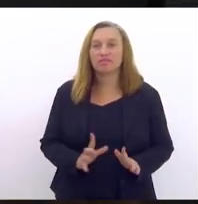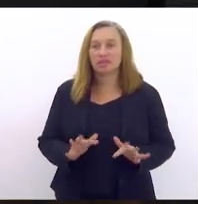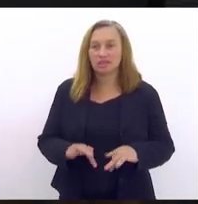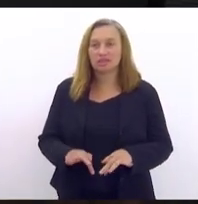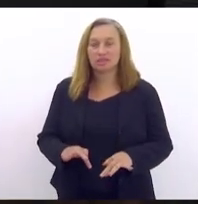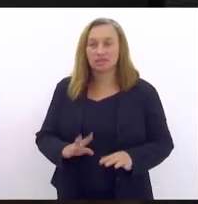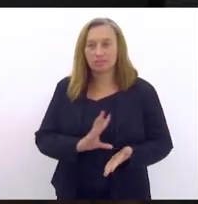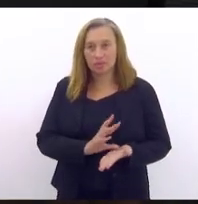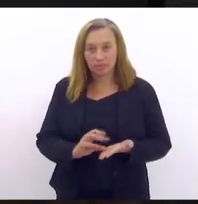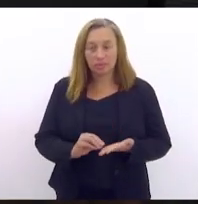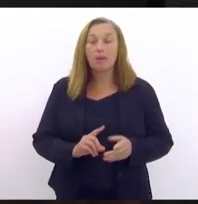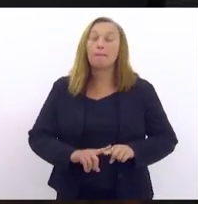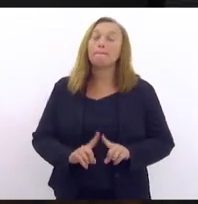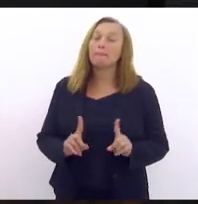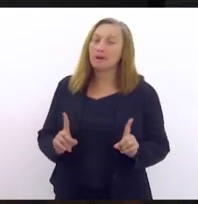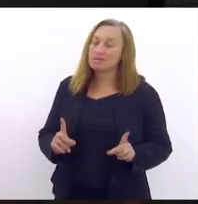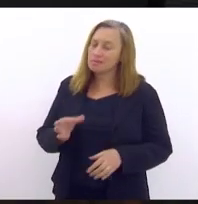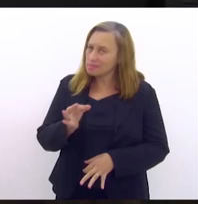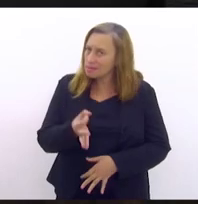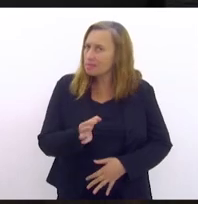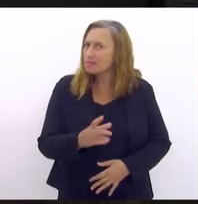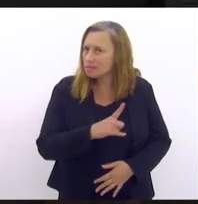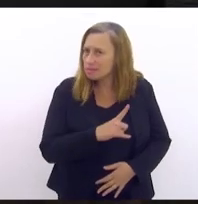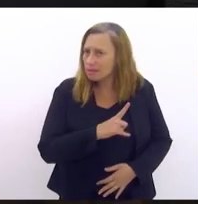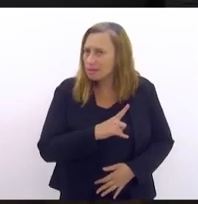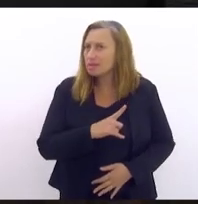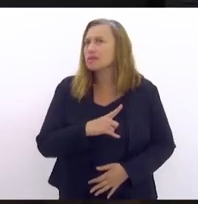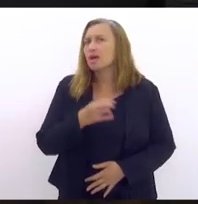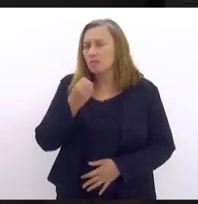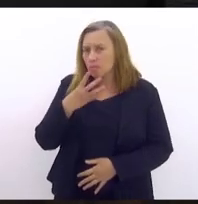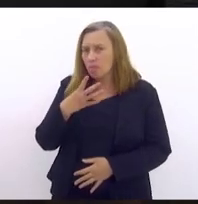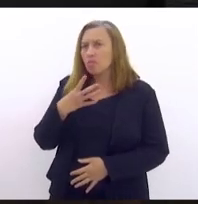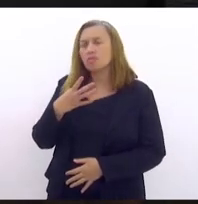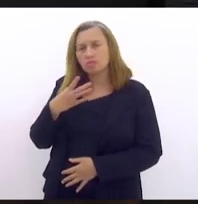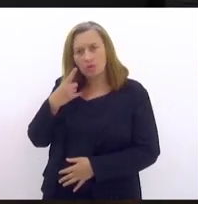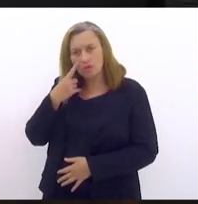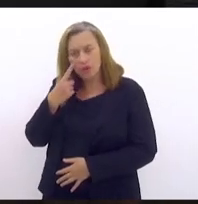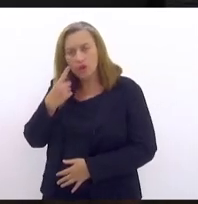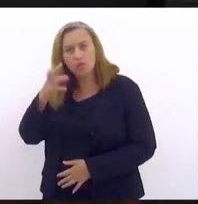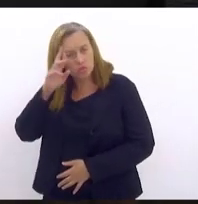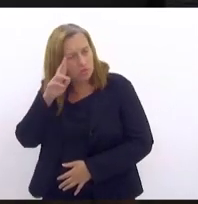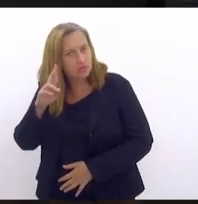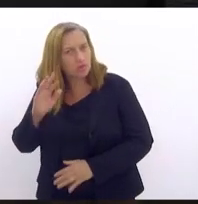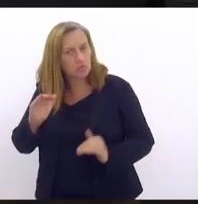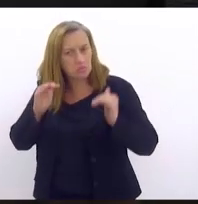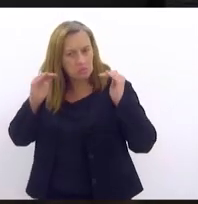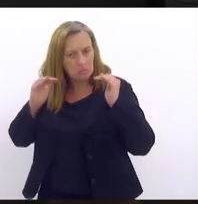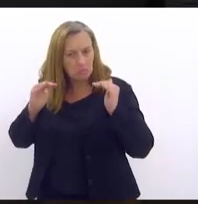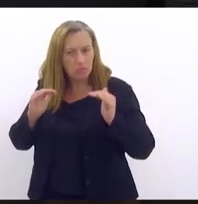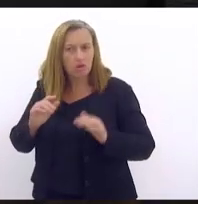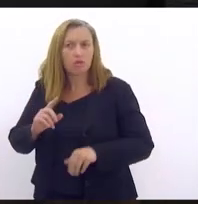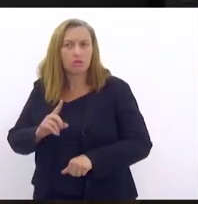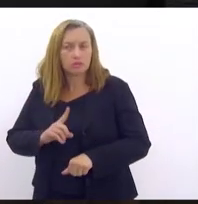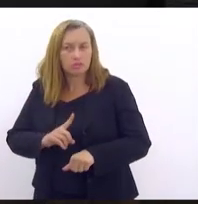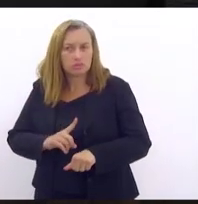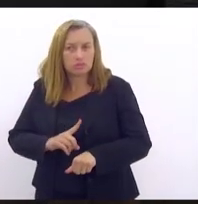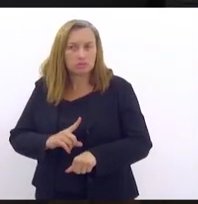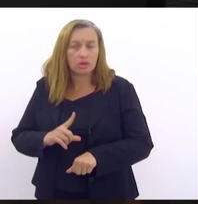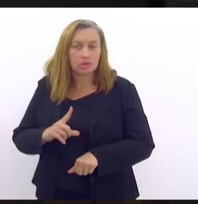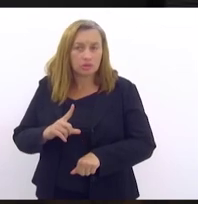pauta, mas tenha certeza, e foi bom partir de Vossa Excelência, com a hombridade e o tempo de mandato que